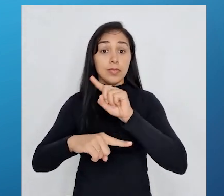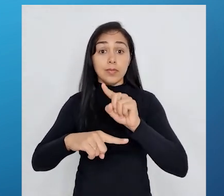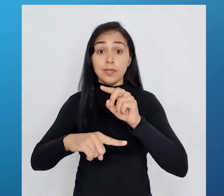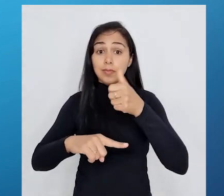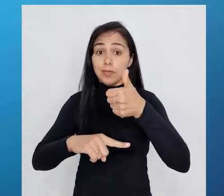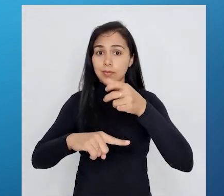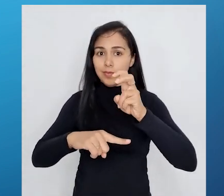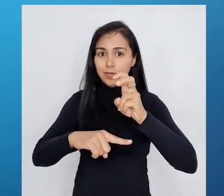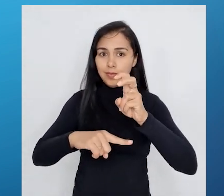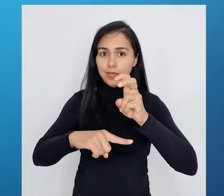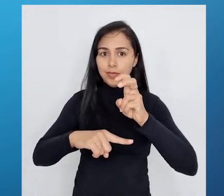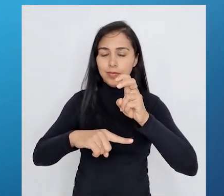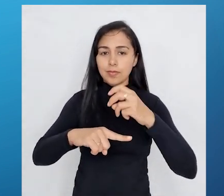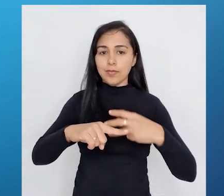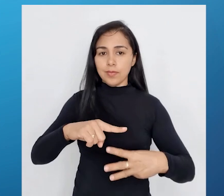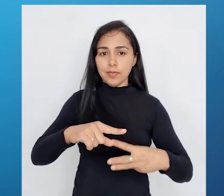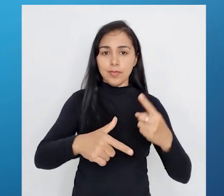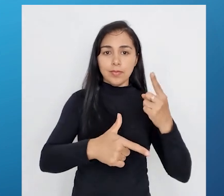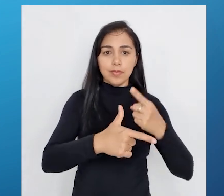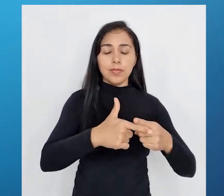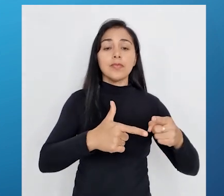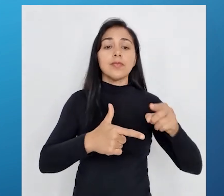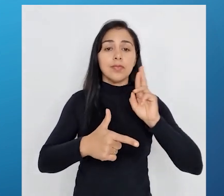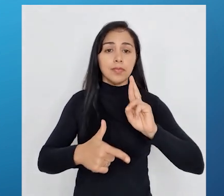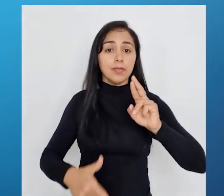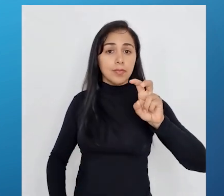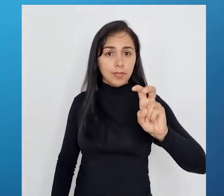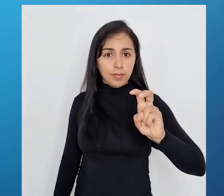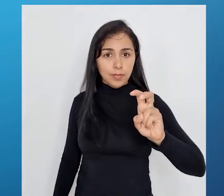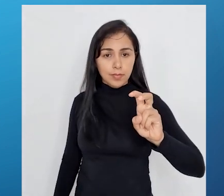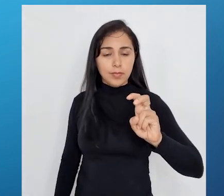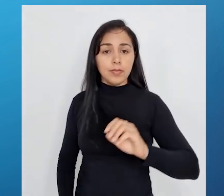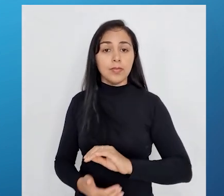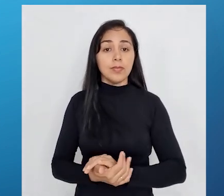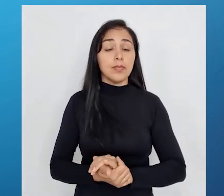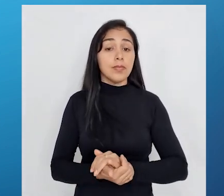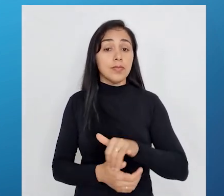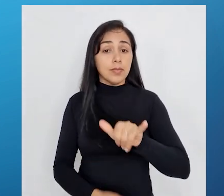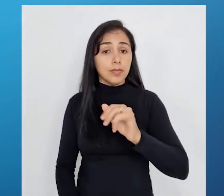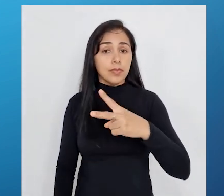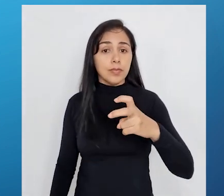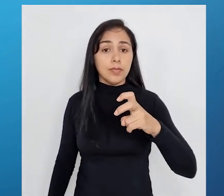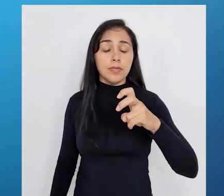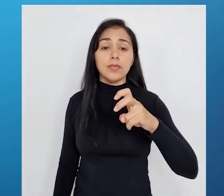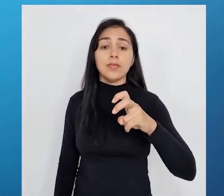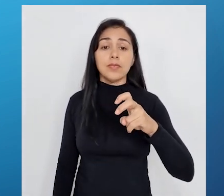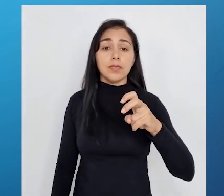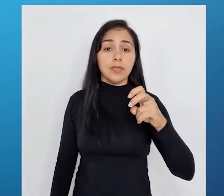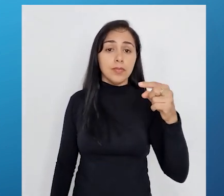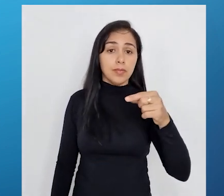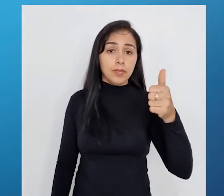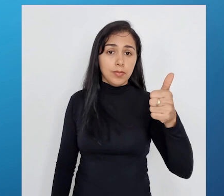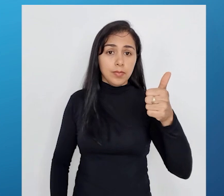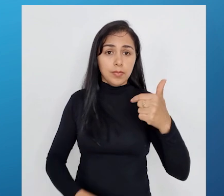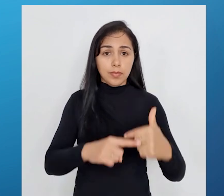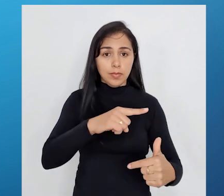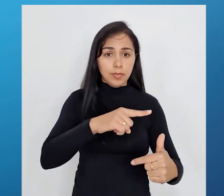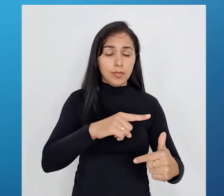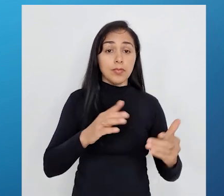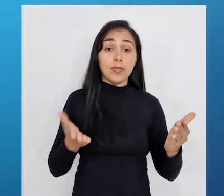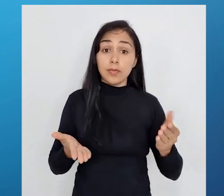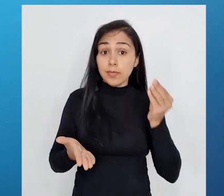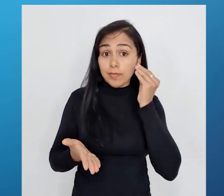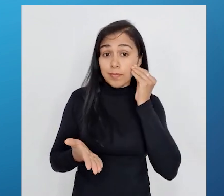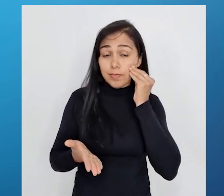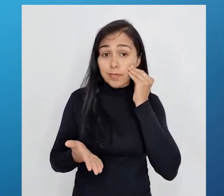6 sobre 2. Temos que o y tem que ser menos 1 sobre 2. Vamos ver se 5 sobre 3 e menos